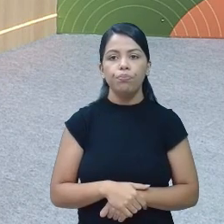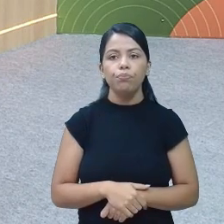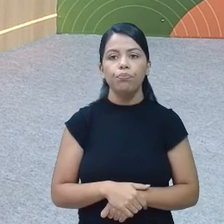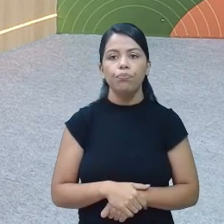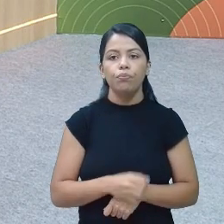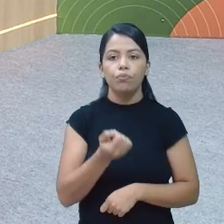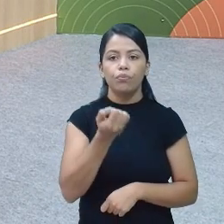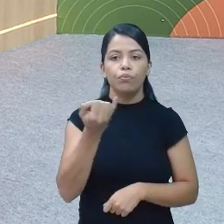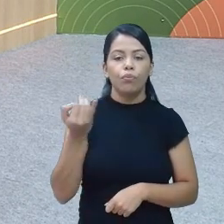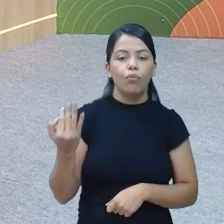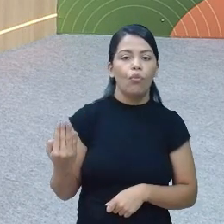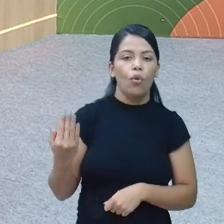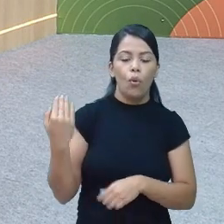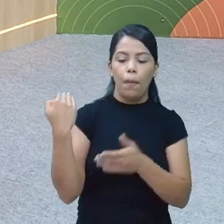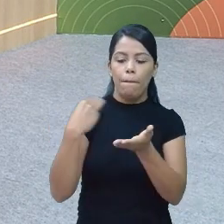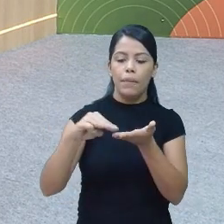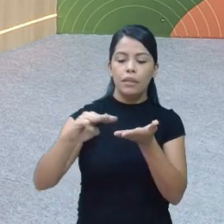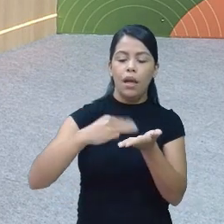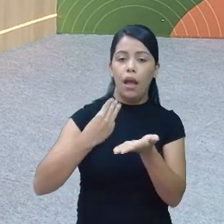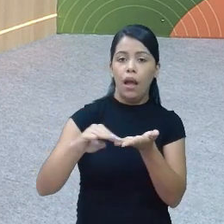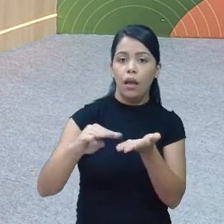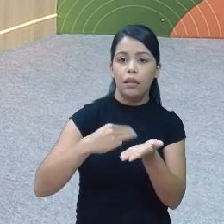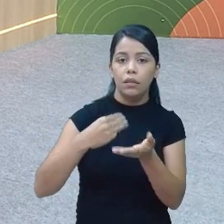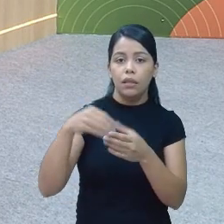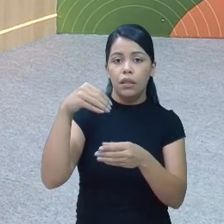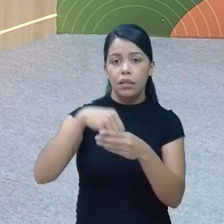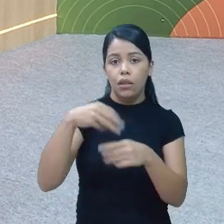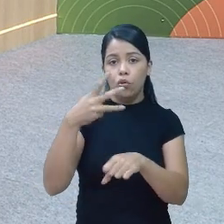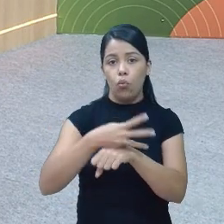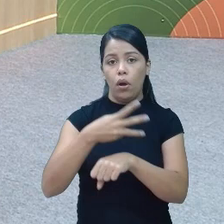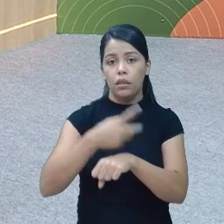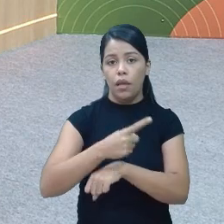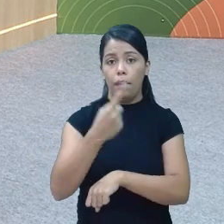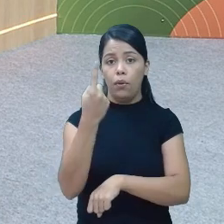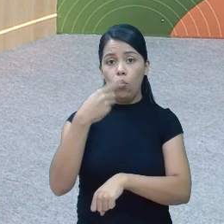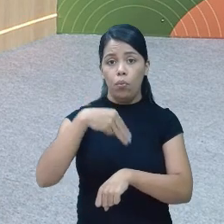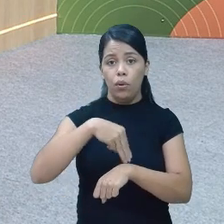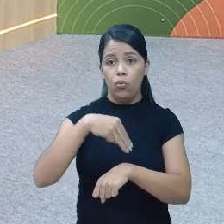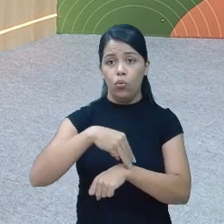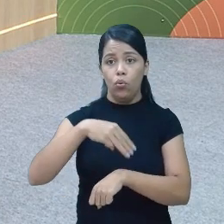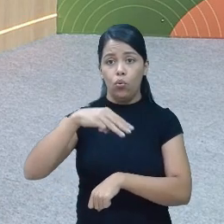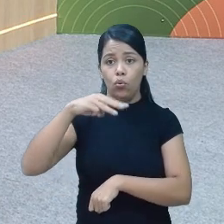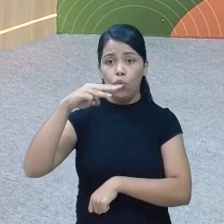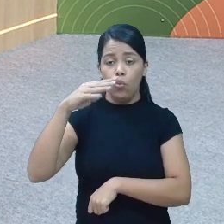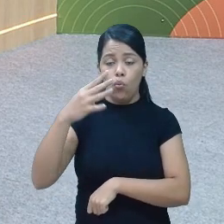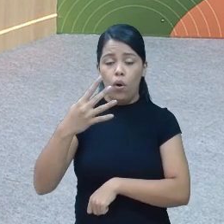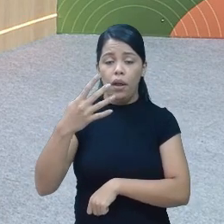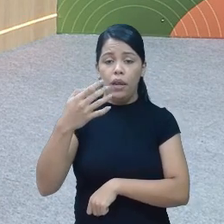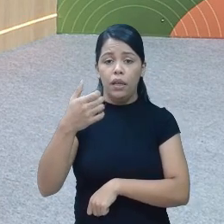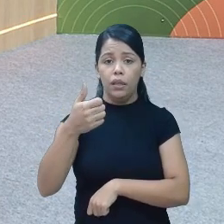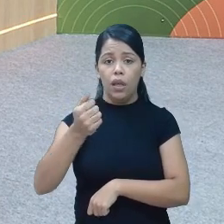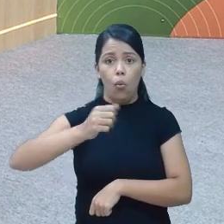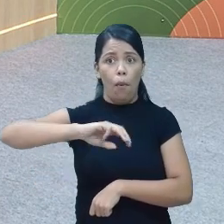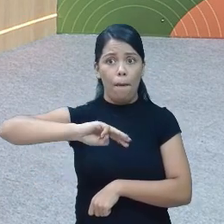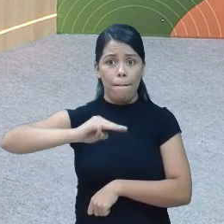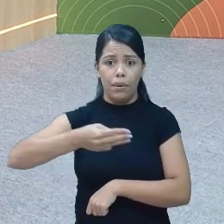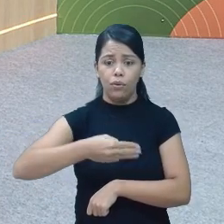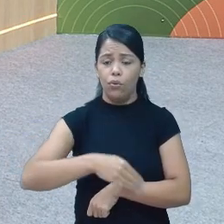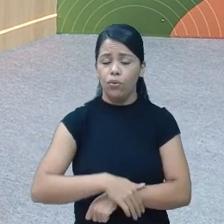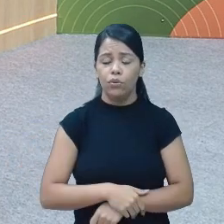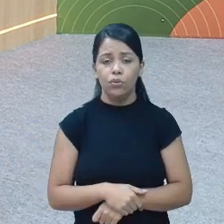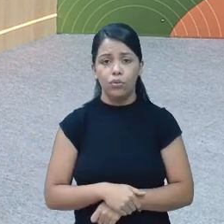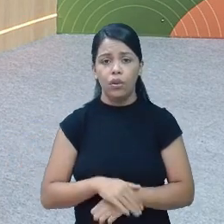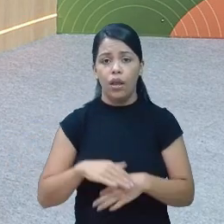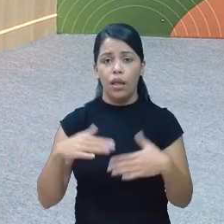A quantidade de mensagens trocadas no WhatsApp em 1 minuto. Então perceba que a quantidade de informações, a quantidade